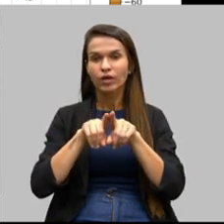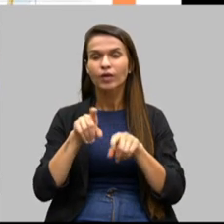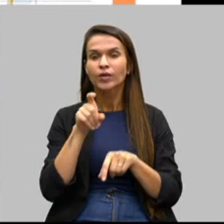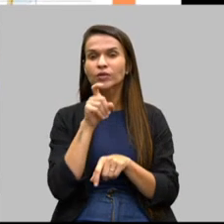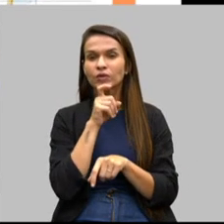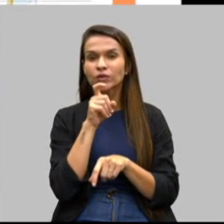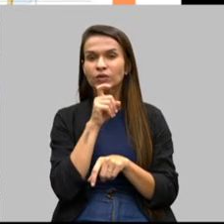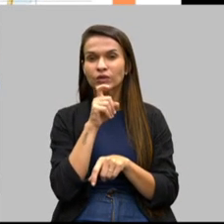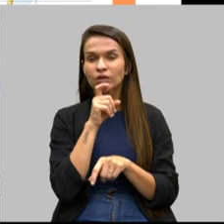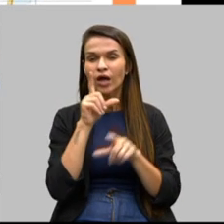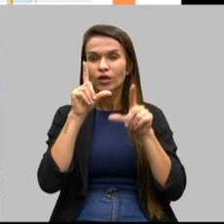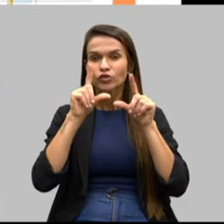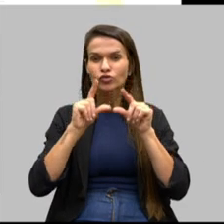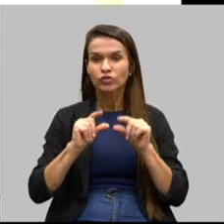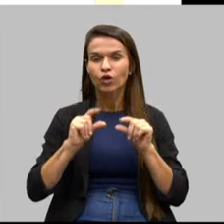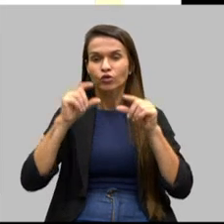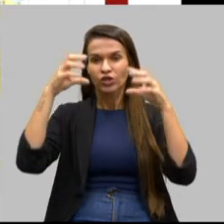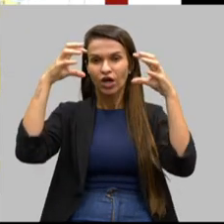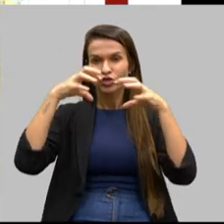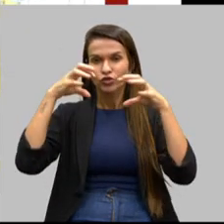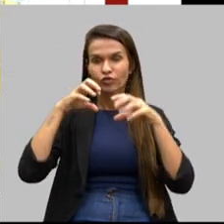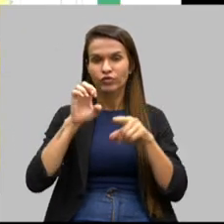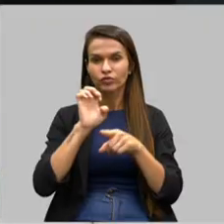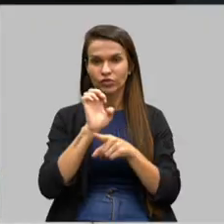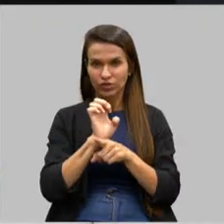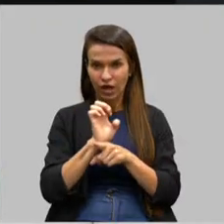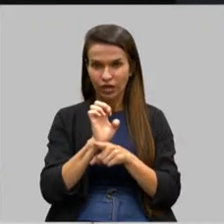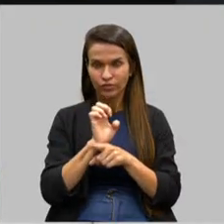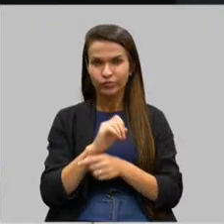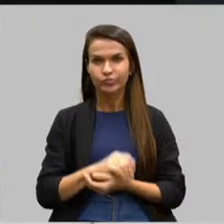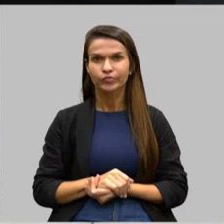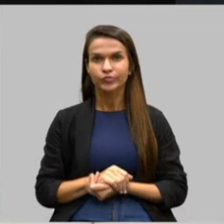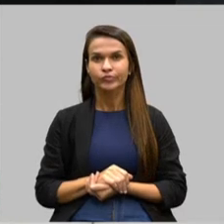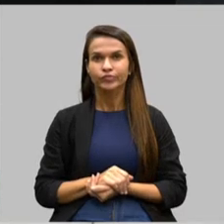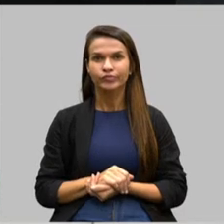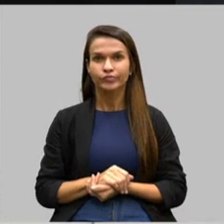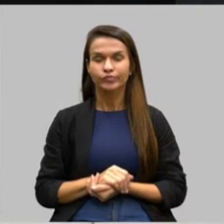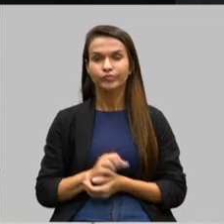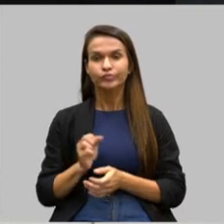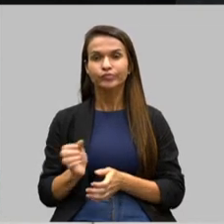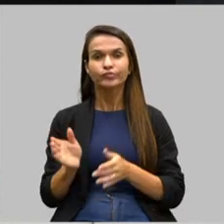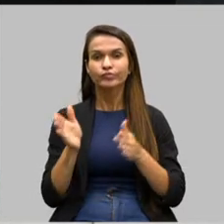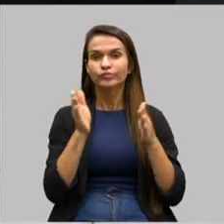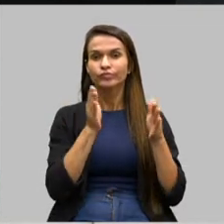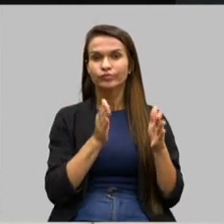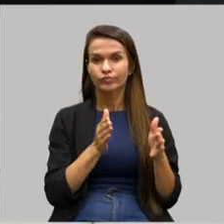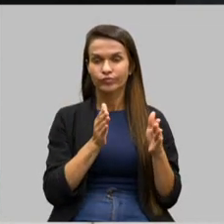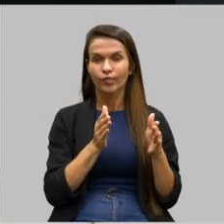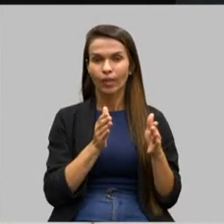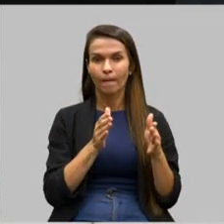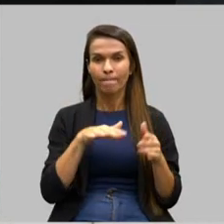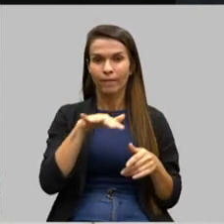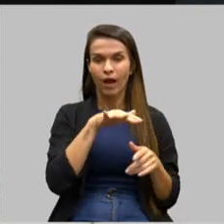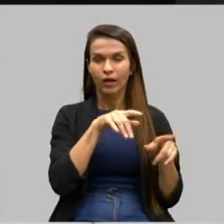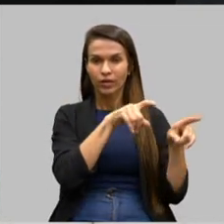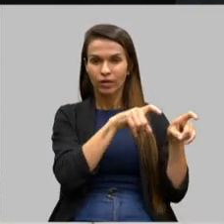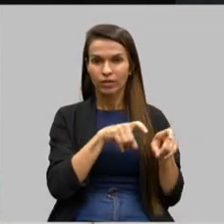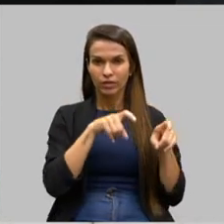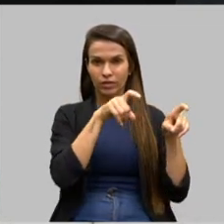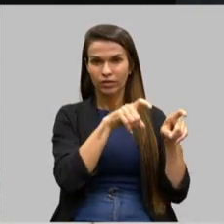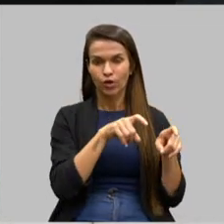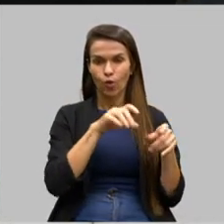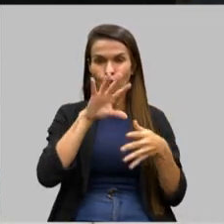chuva no estado. Eu vou passar por estes aqui para ir para a parte de agricultura. Os